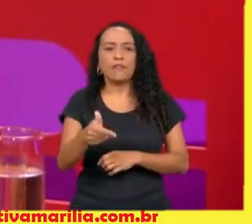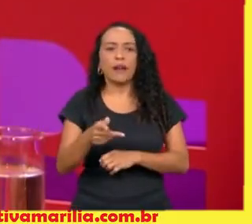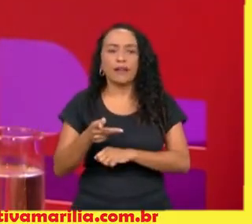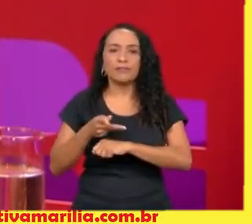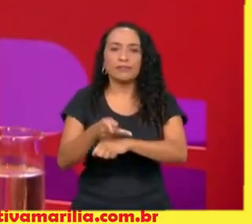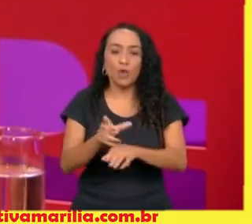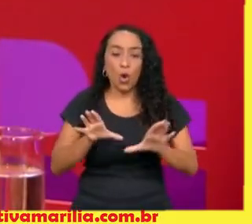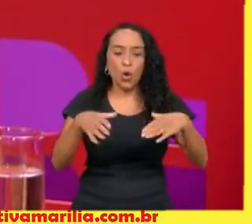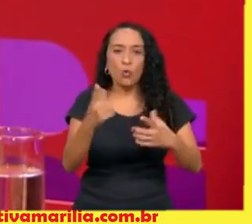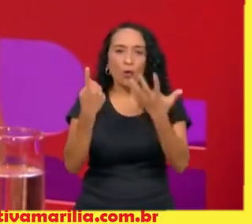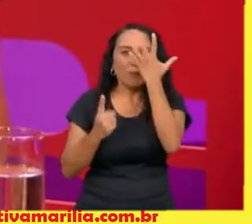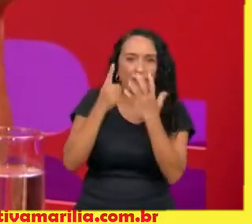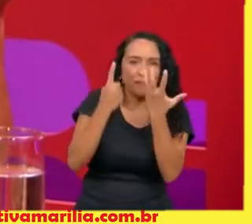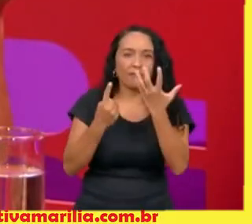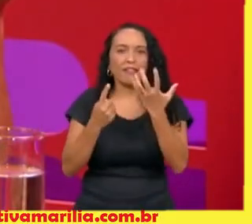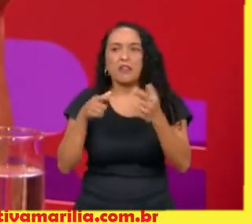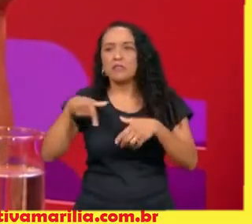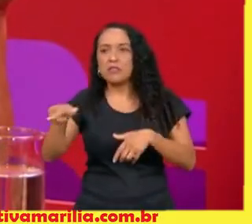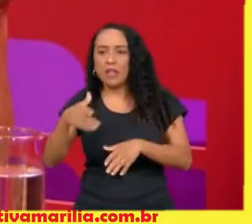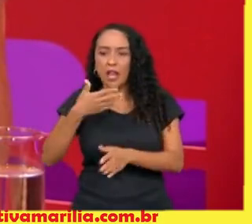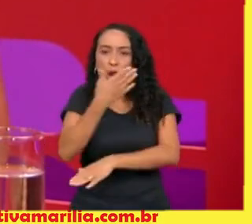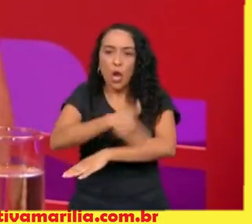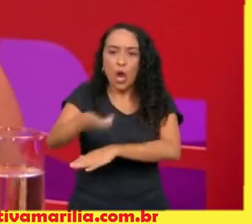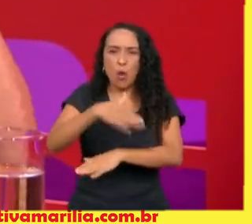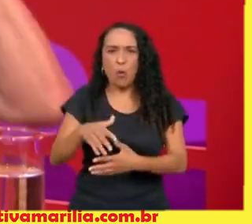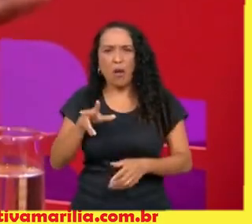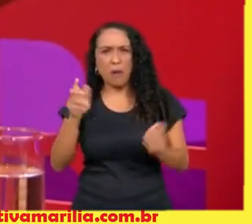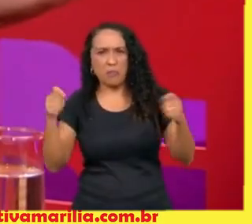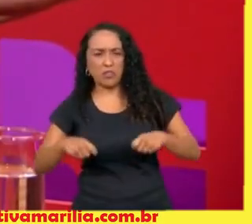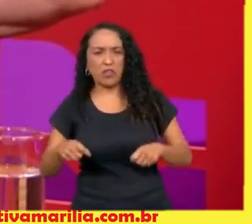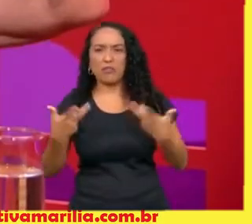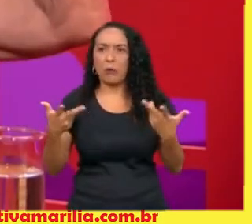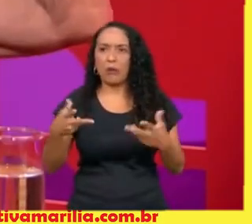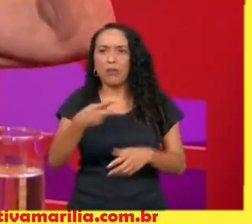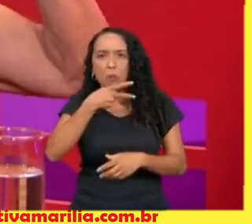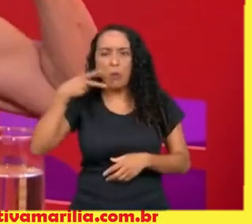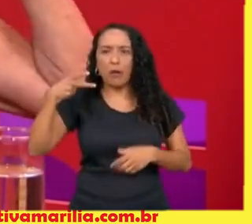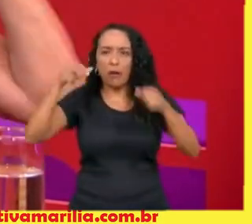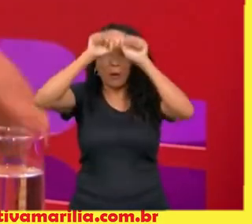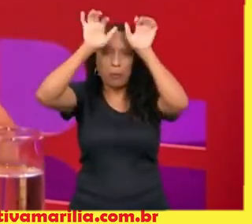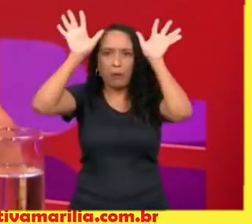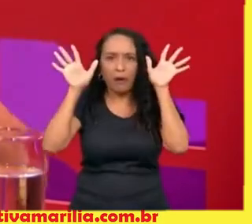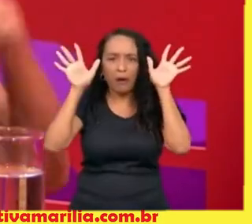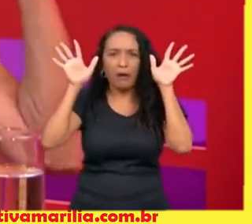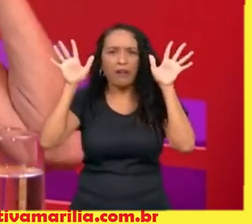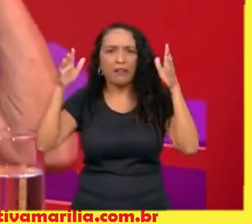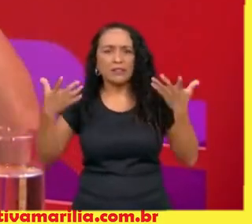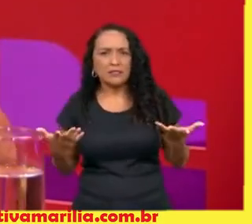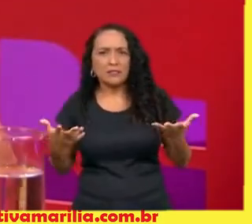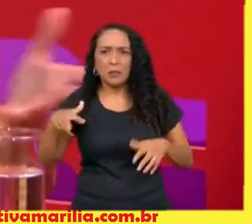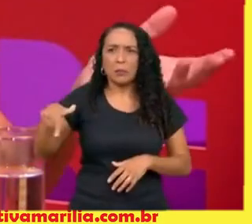carnaval. Você não andaria pela rua de cueca e penacho de índio, mas quando você sai num bloco que